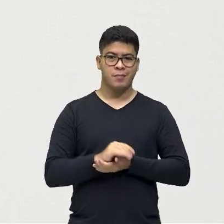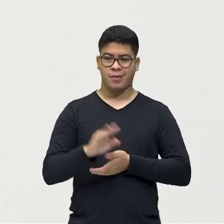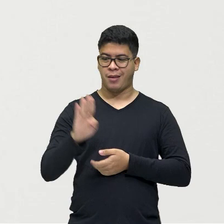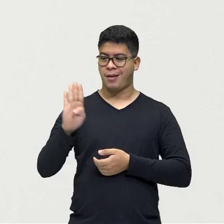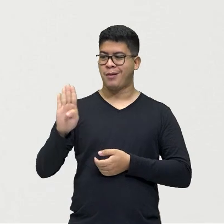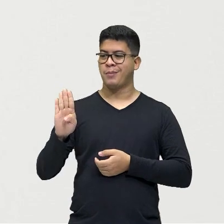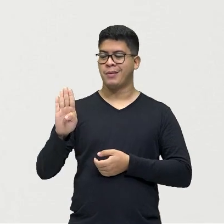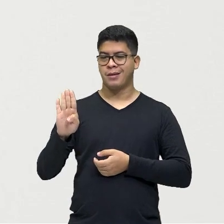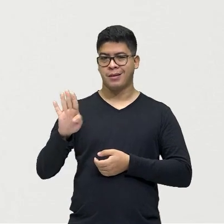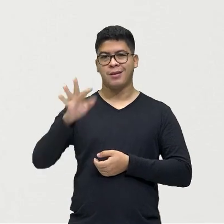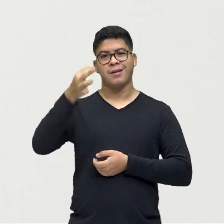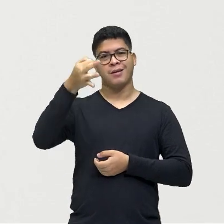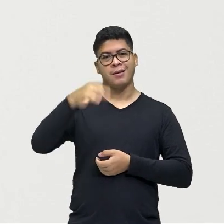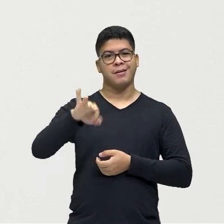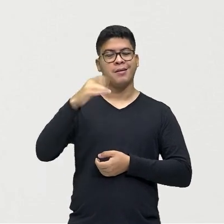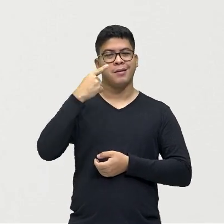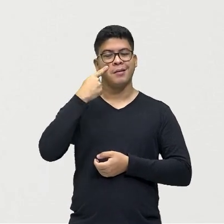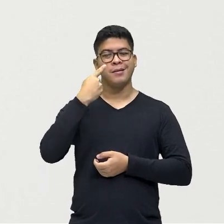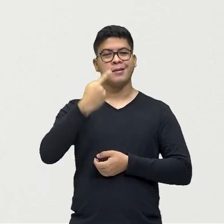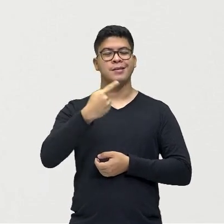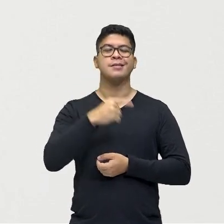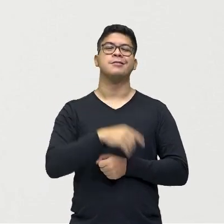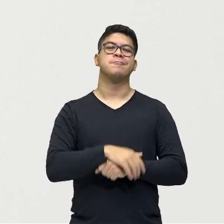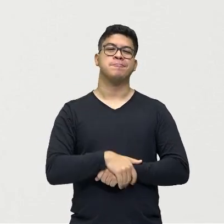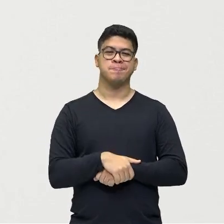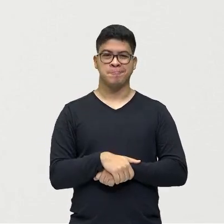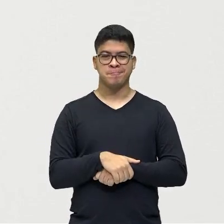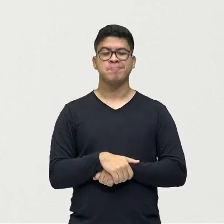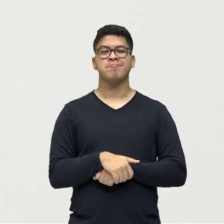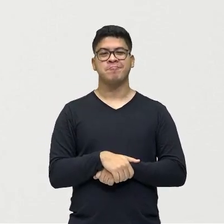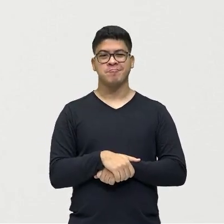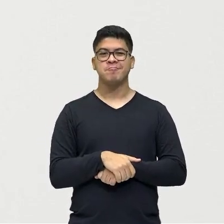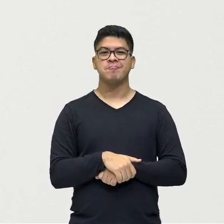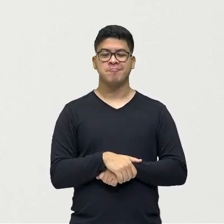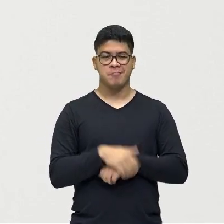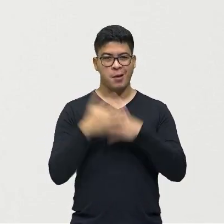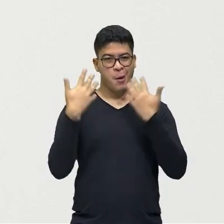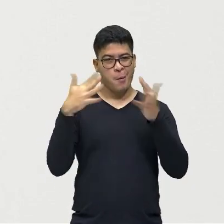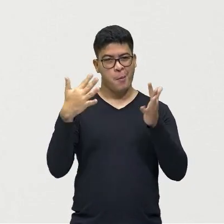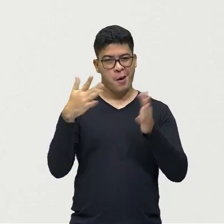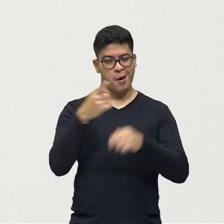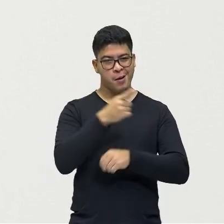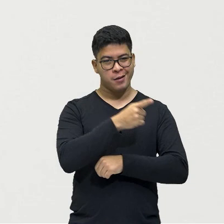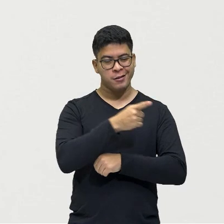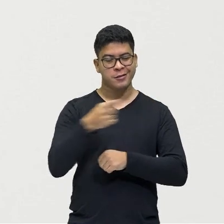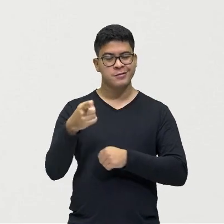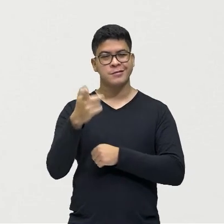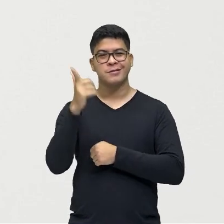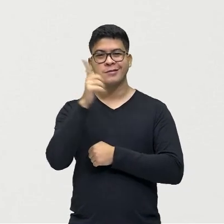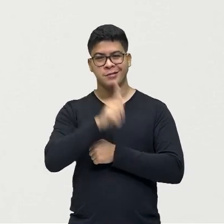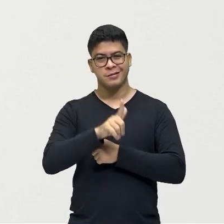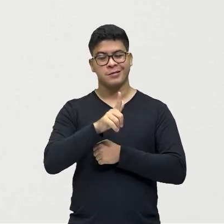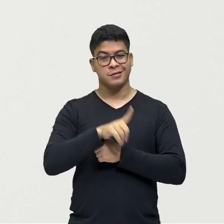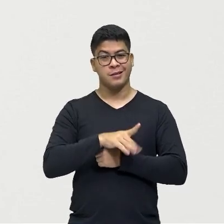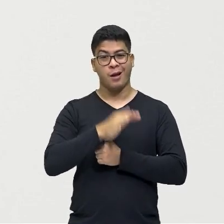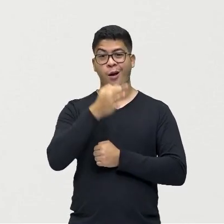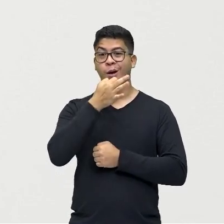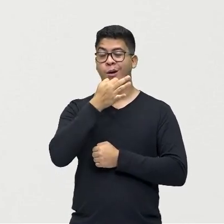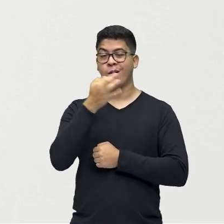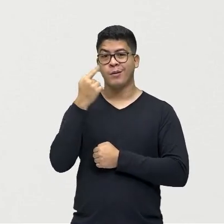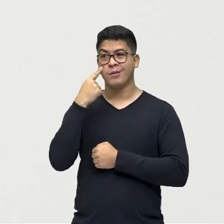fandango, letra D. Mais uma vez vocês acertaram, parabéns, viu? Olha aqui o